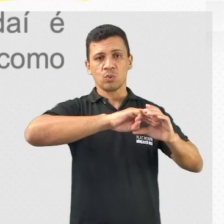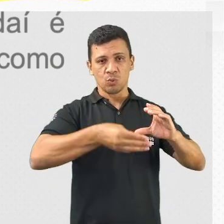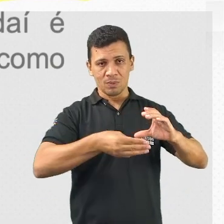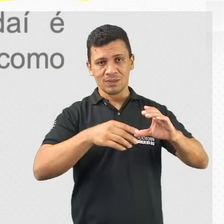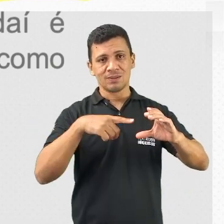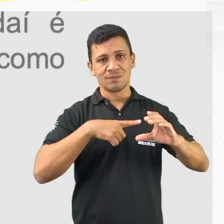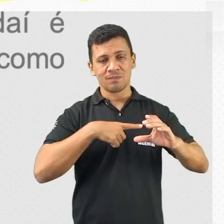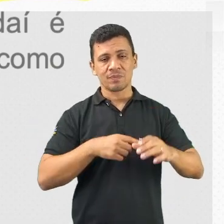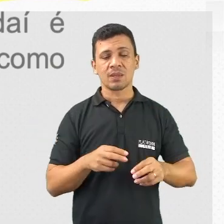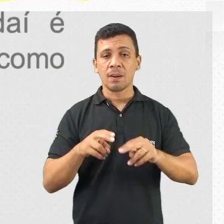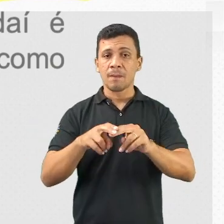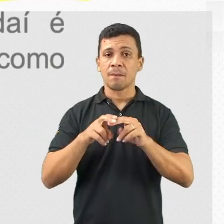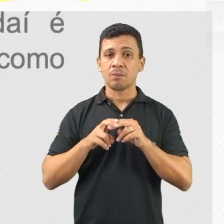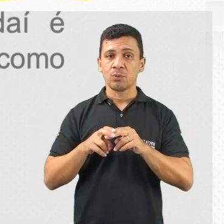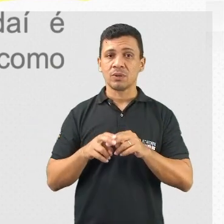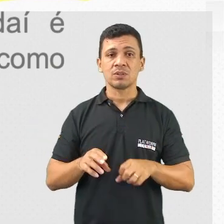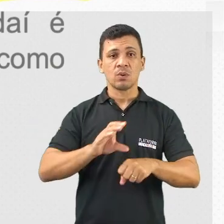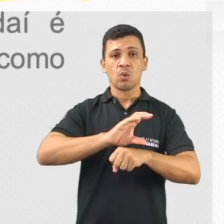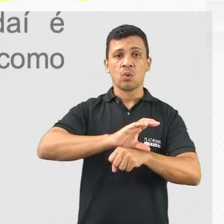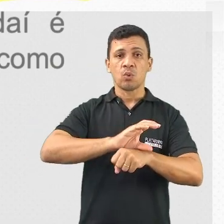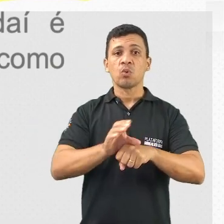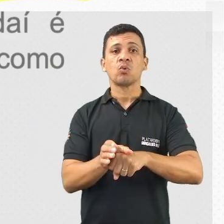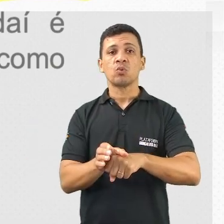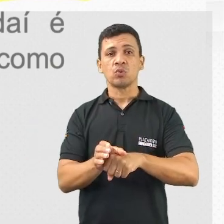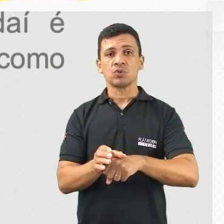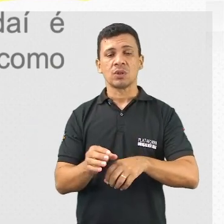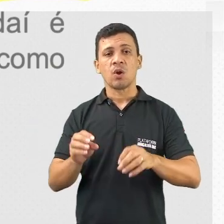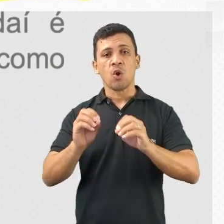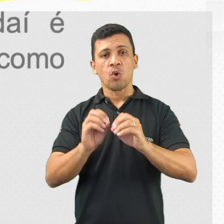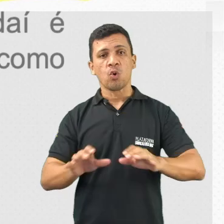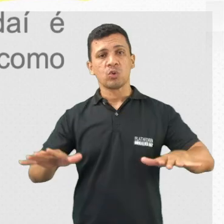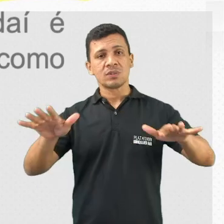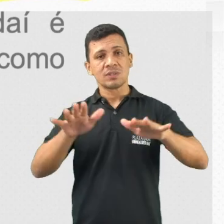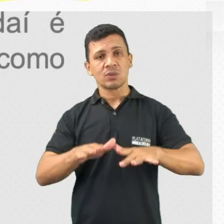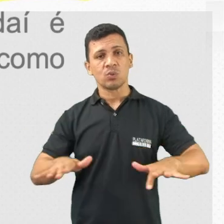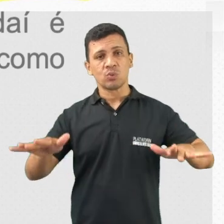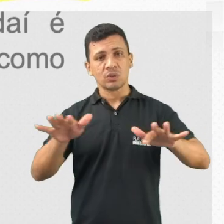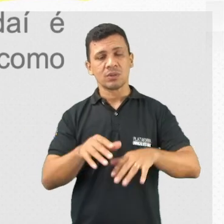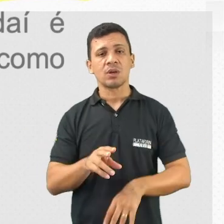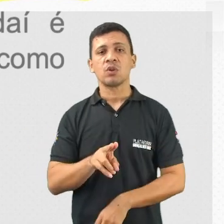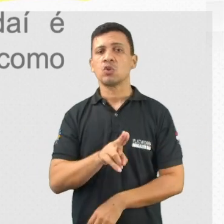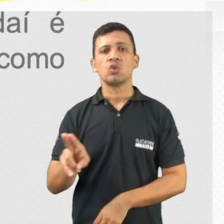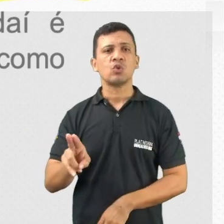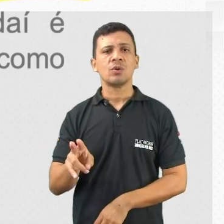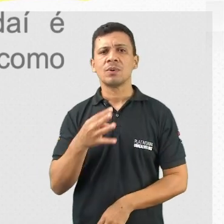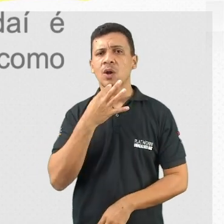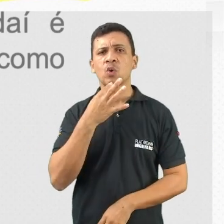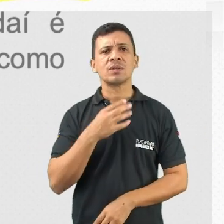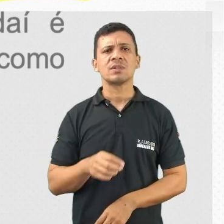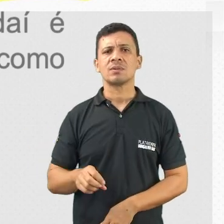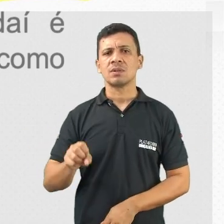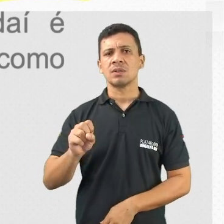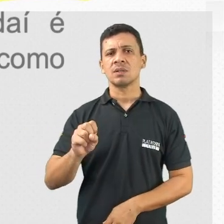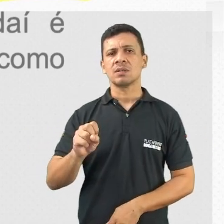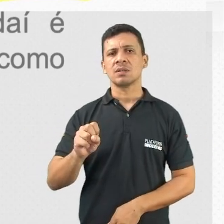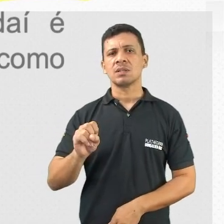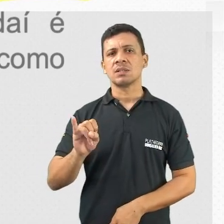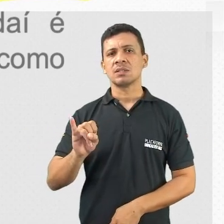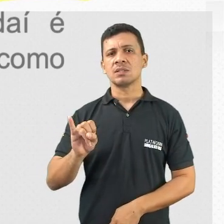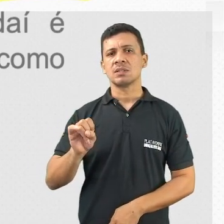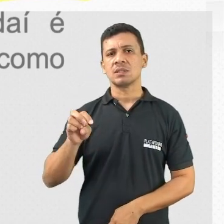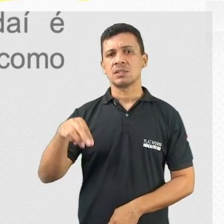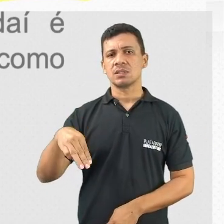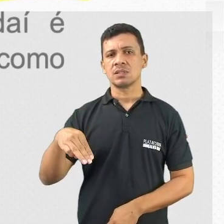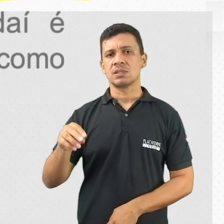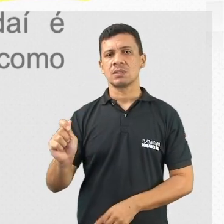a crosta oceânica, ela é conhecida carinhosamente como cima, tá certo? Vou botar aqui, ó.